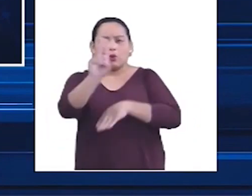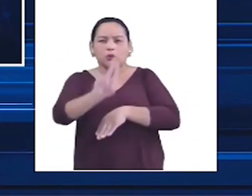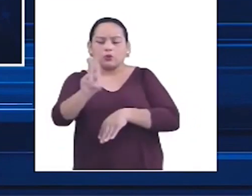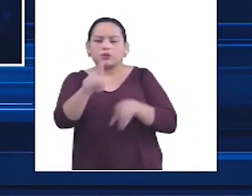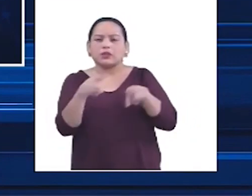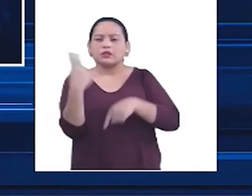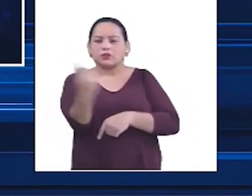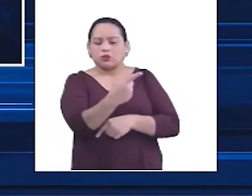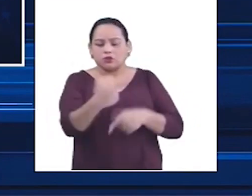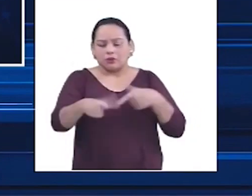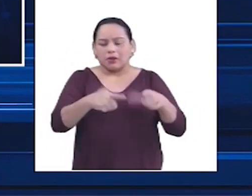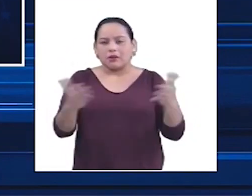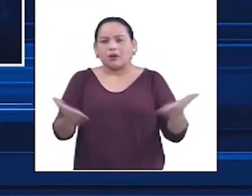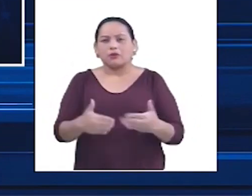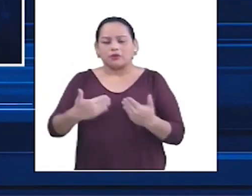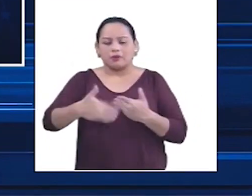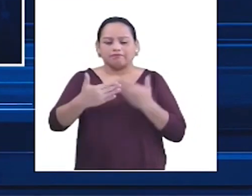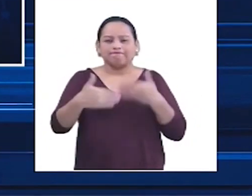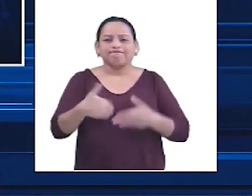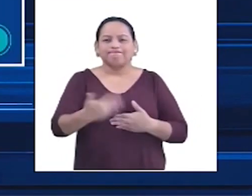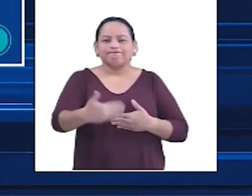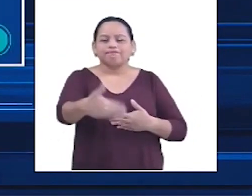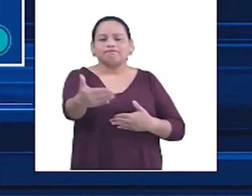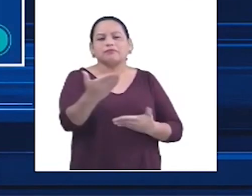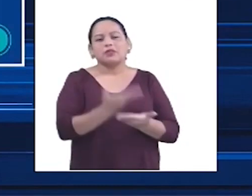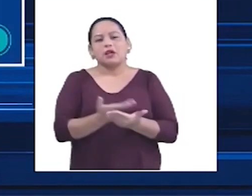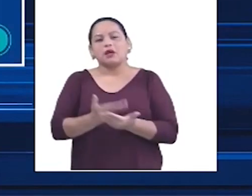vamos trabalhar hoje ao longo da nossa aula. Olha só.